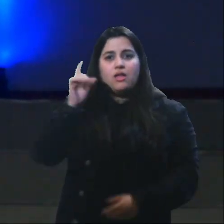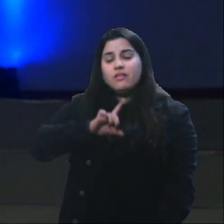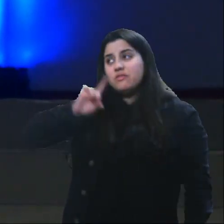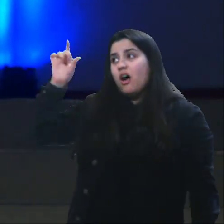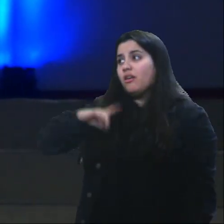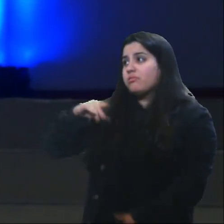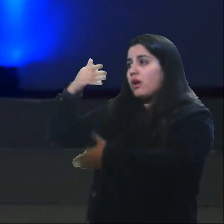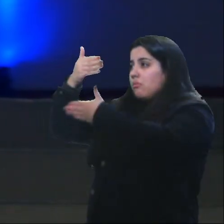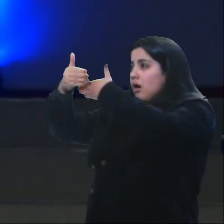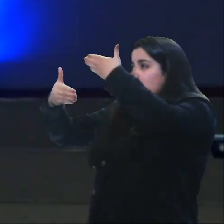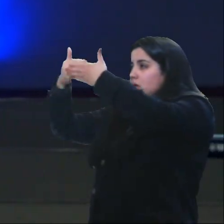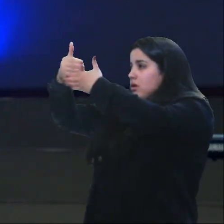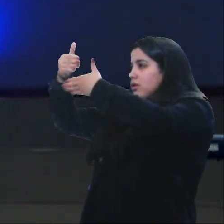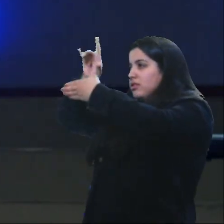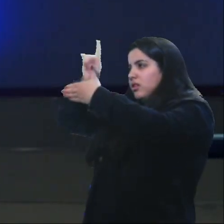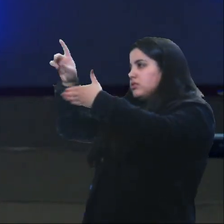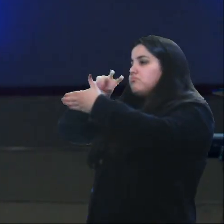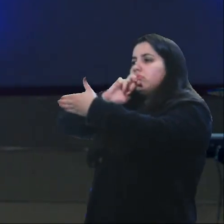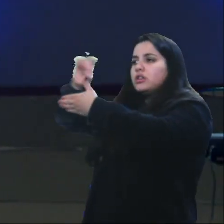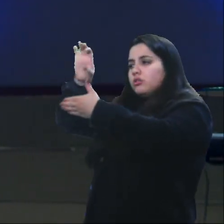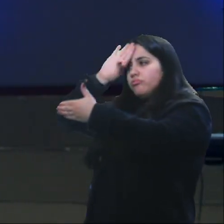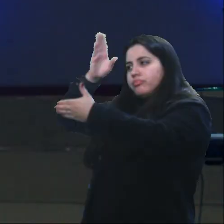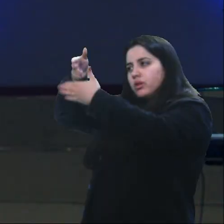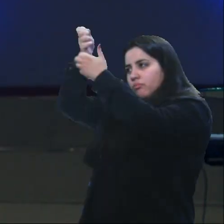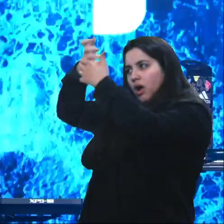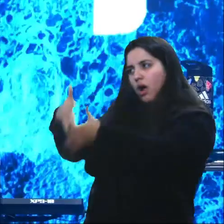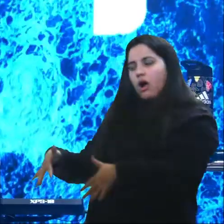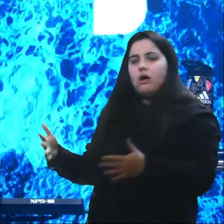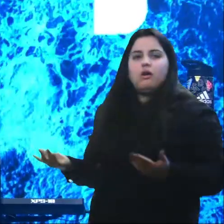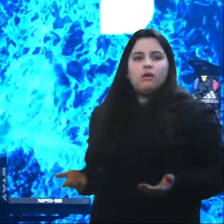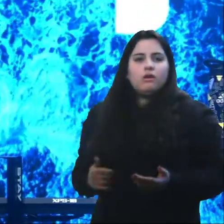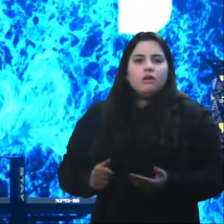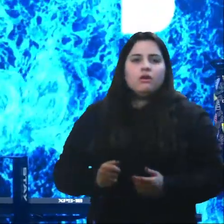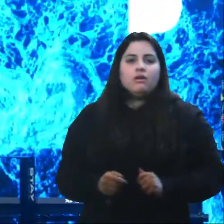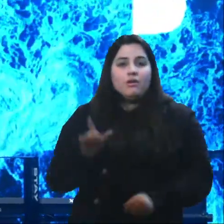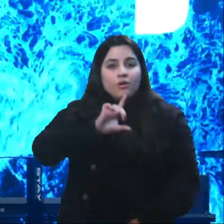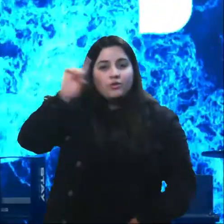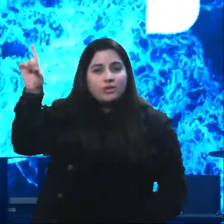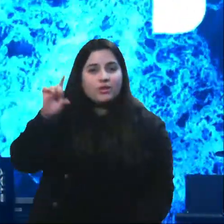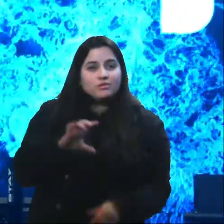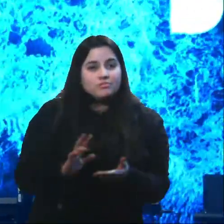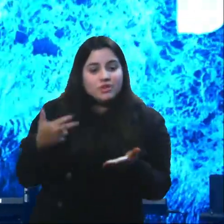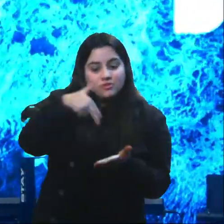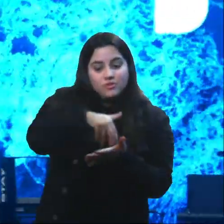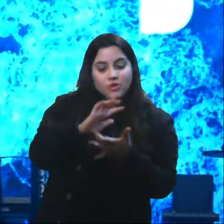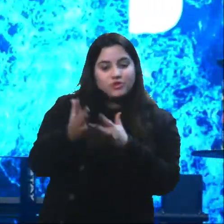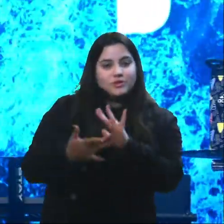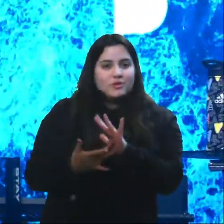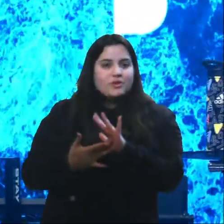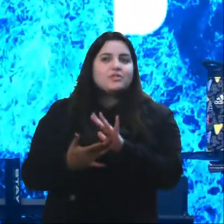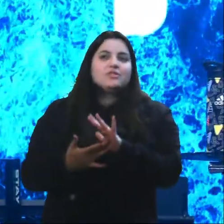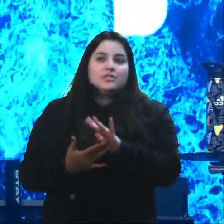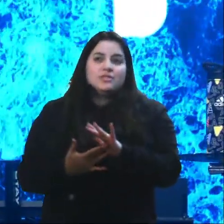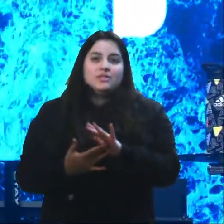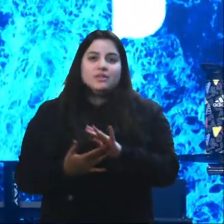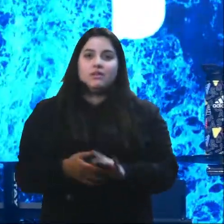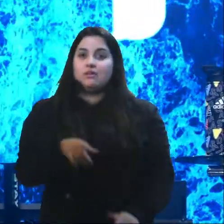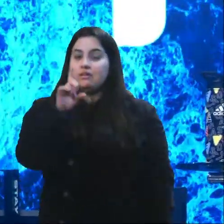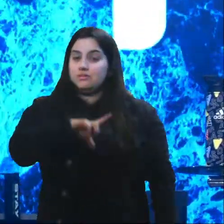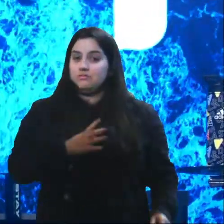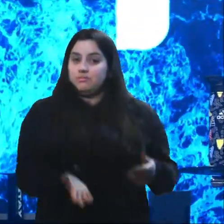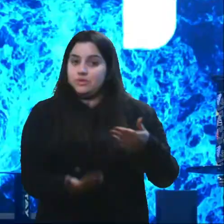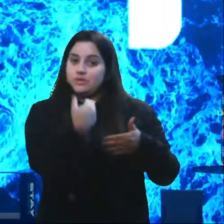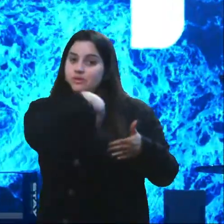de Jericó no grito, o Deus que ressuscitou Jesus dos mortos, mora dentro